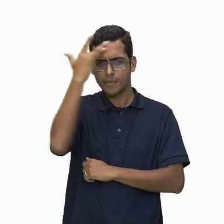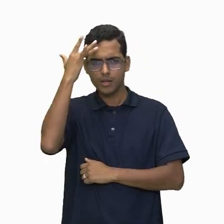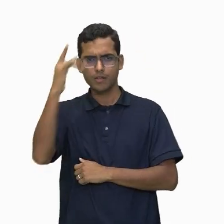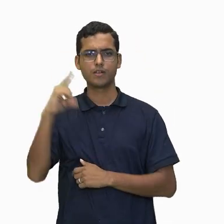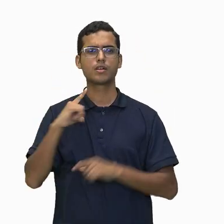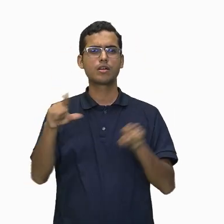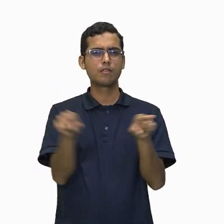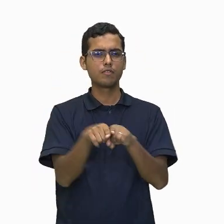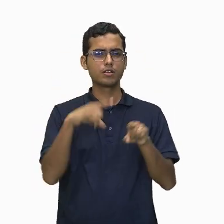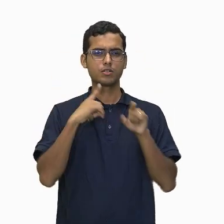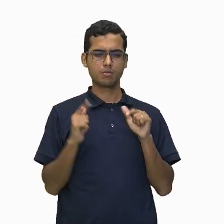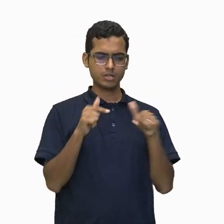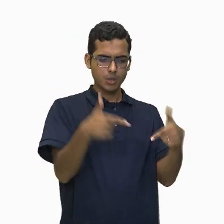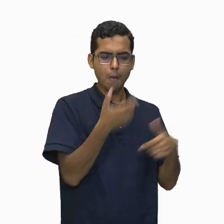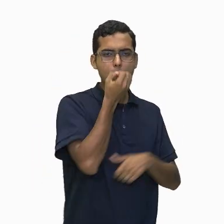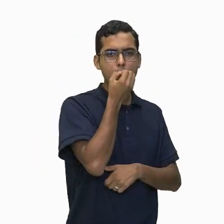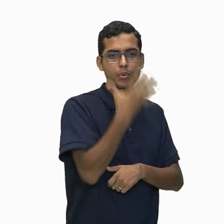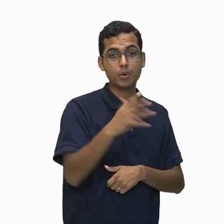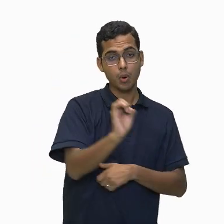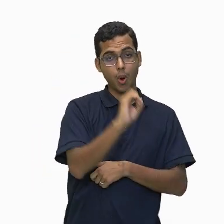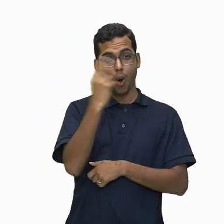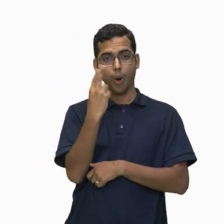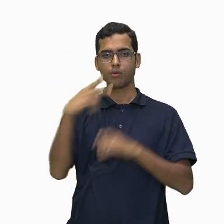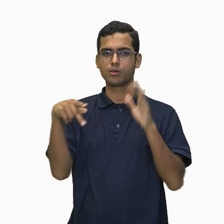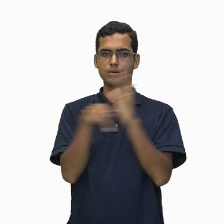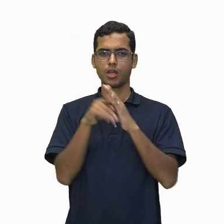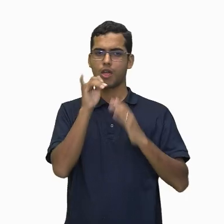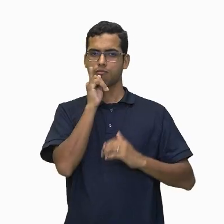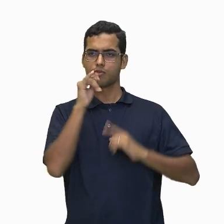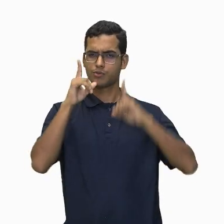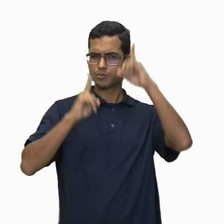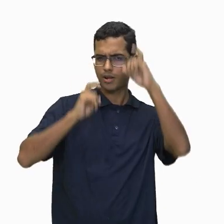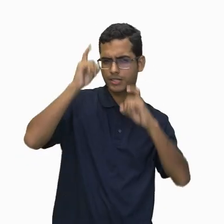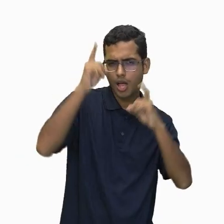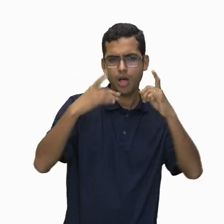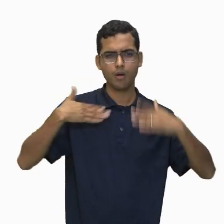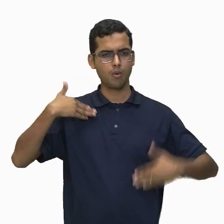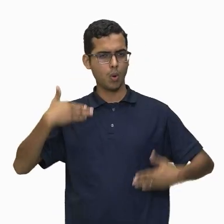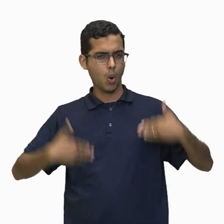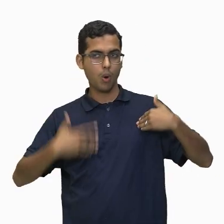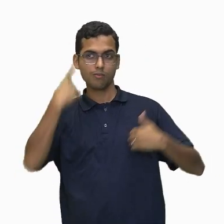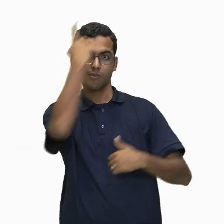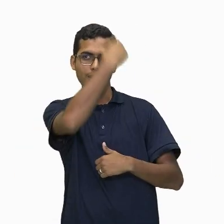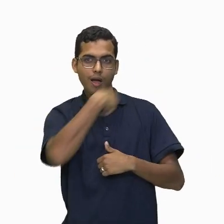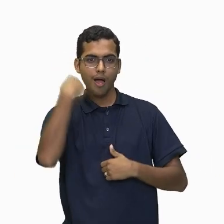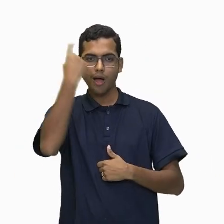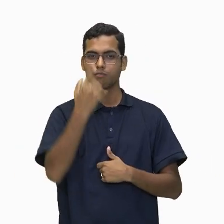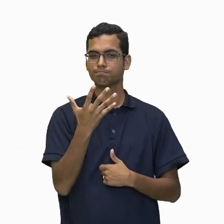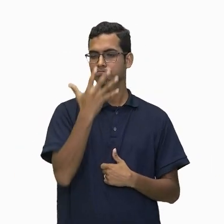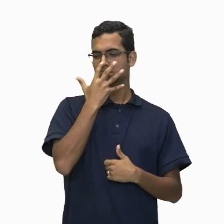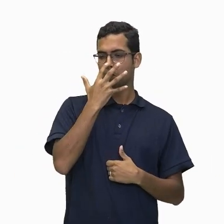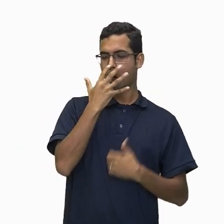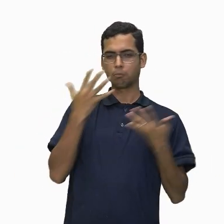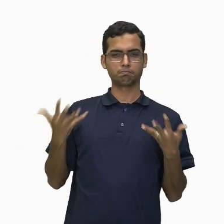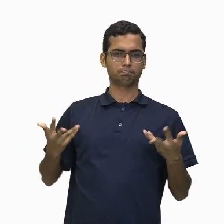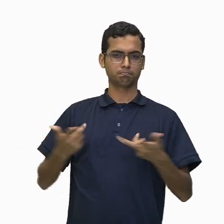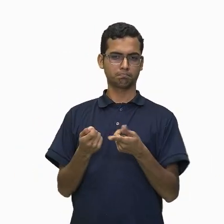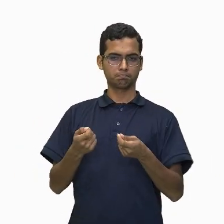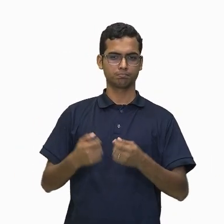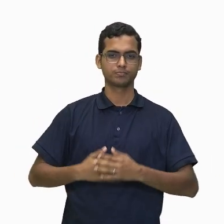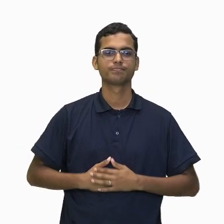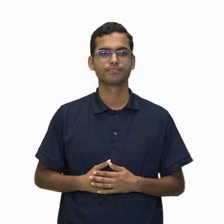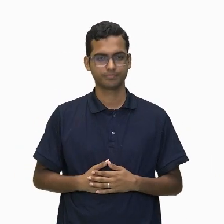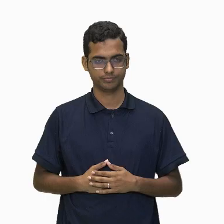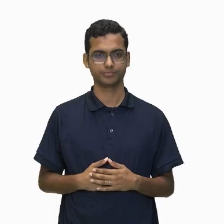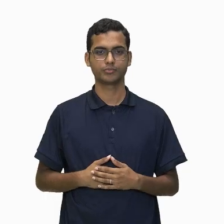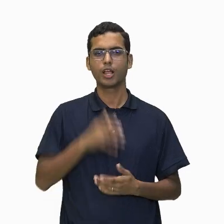aparência incrível. Slay, slay. E aqui nós temos um exemplo, vamos ver. She slayed that